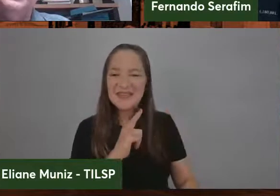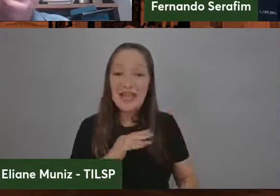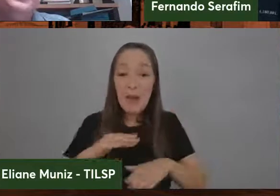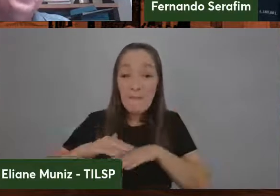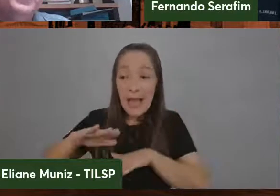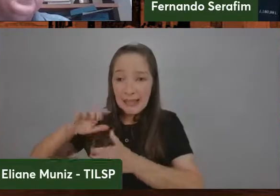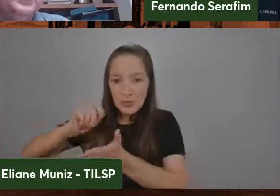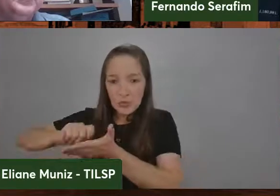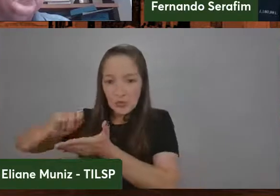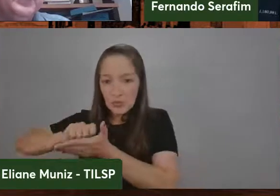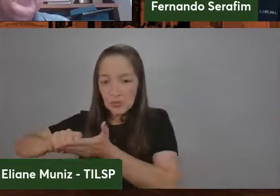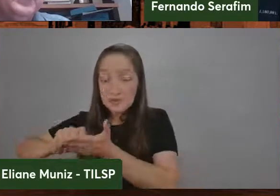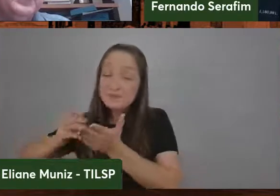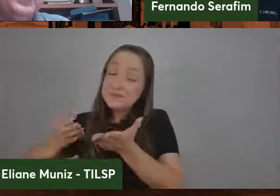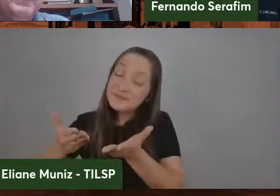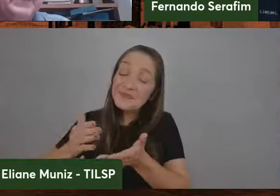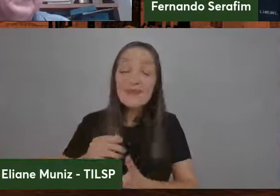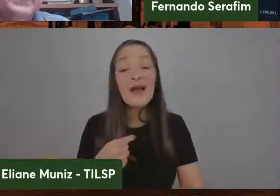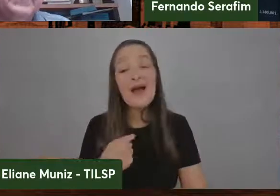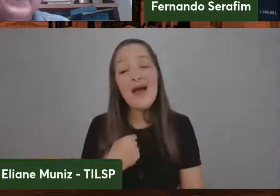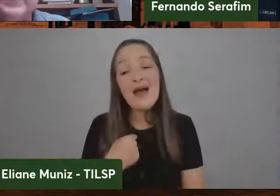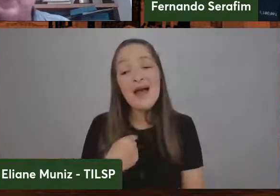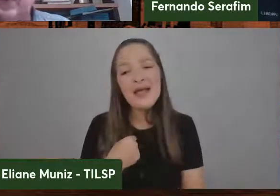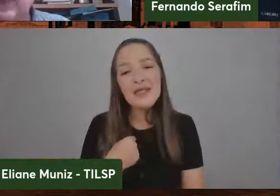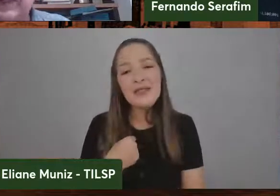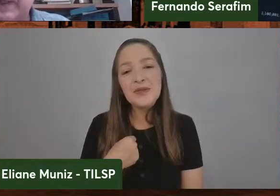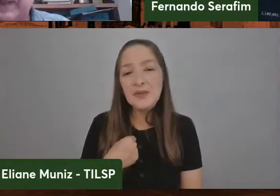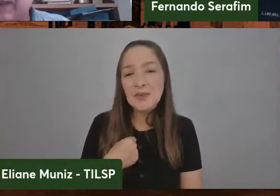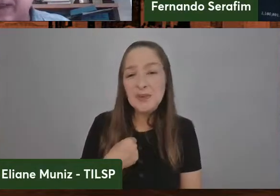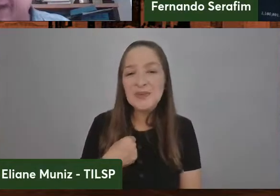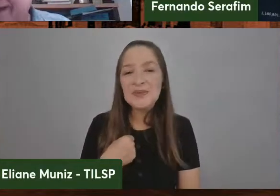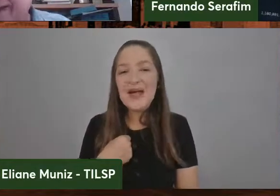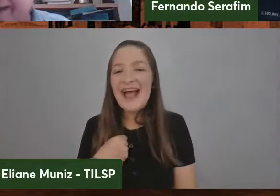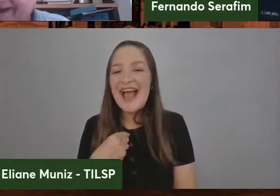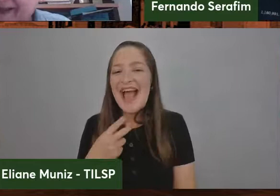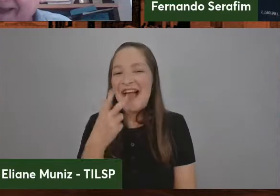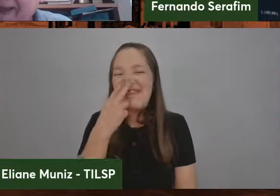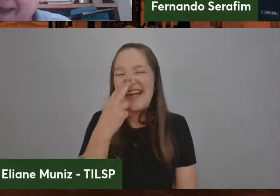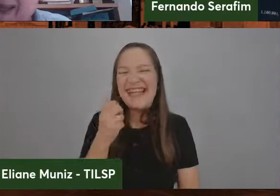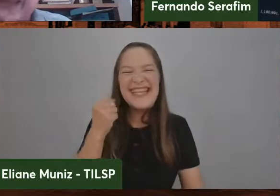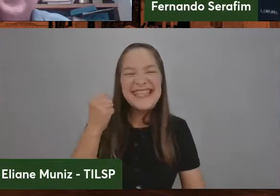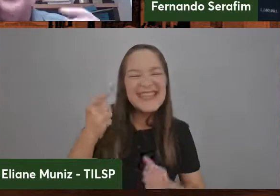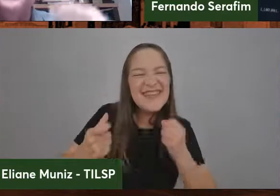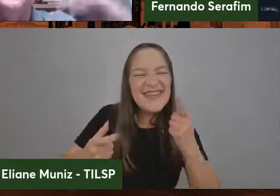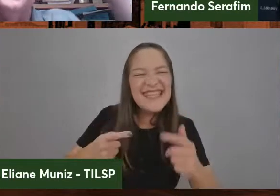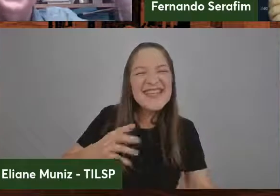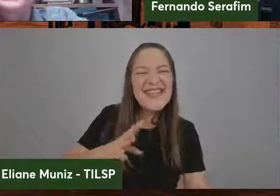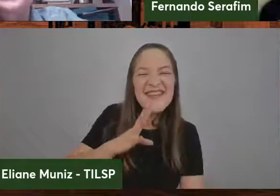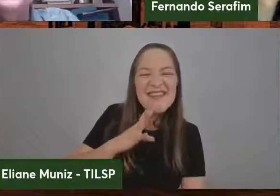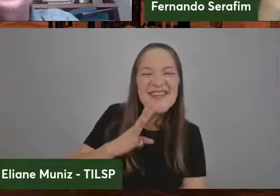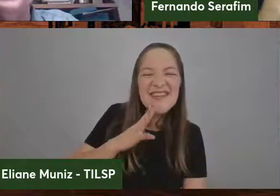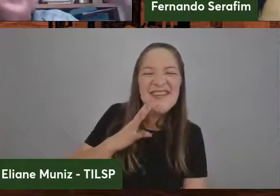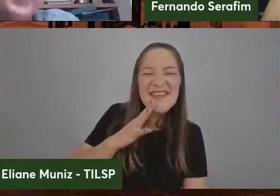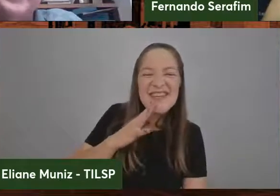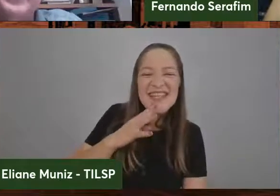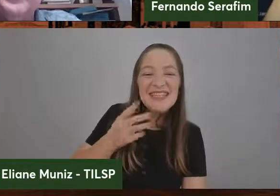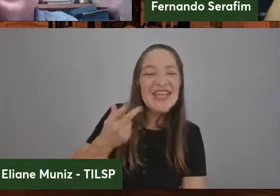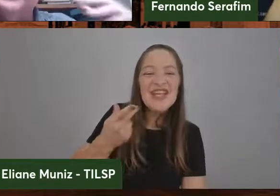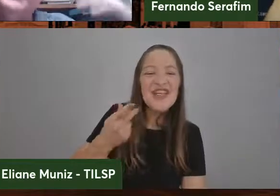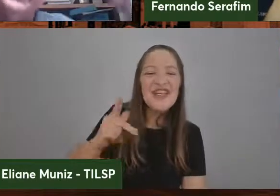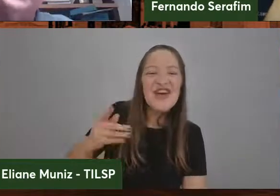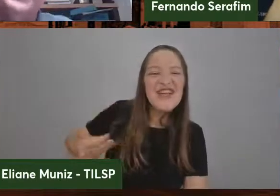Embora eu parece às vezes que eu conheci em outra encarnação